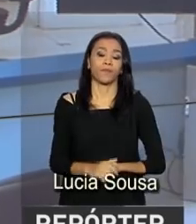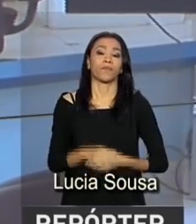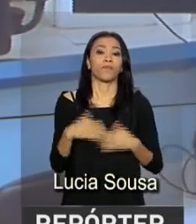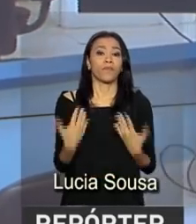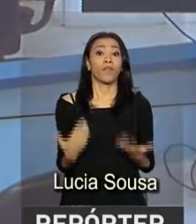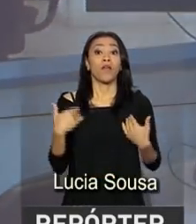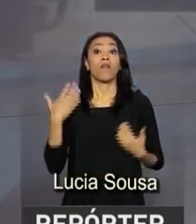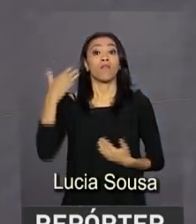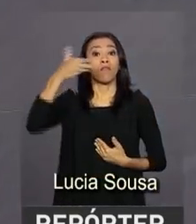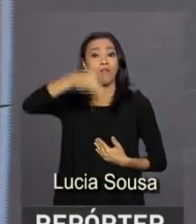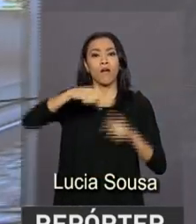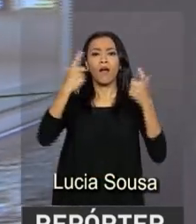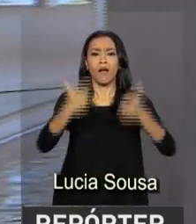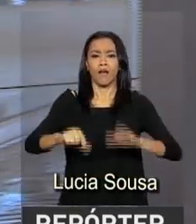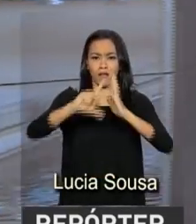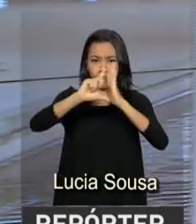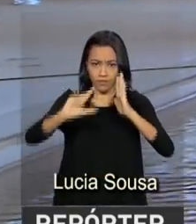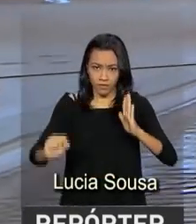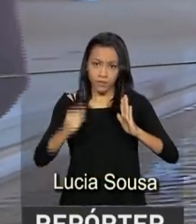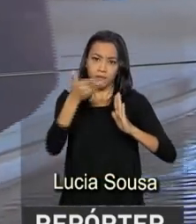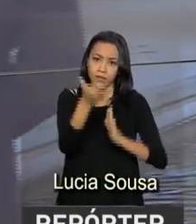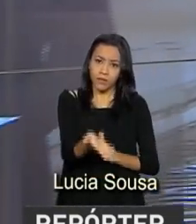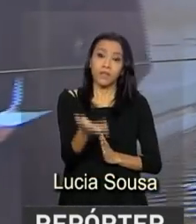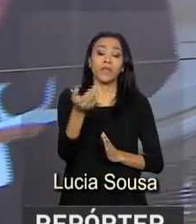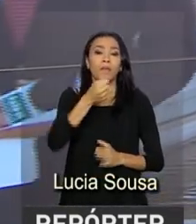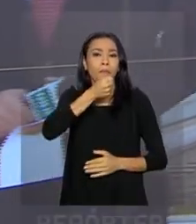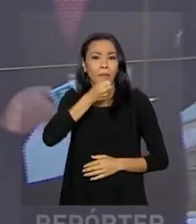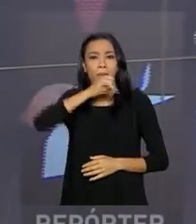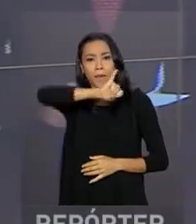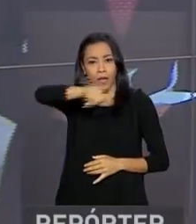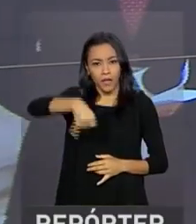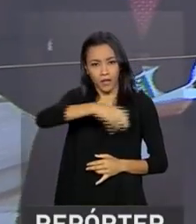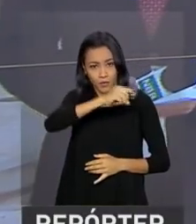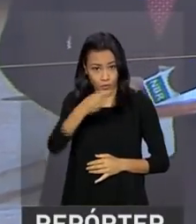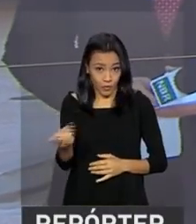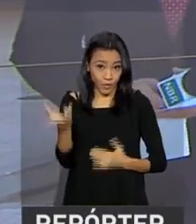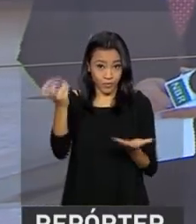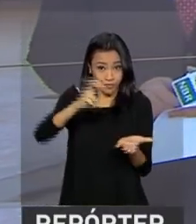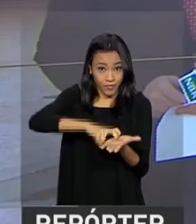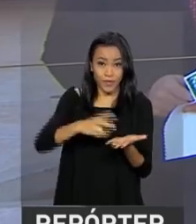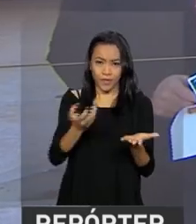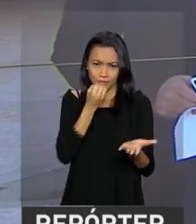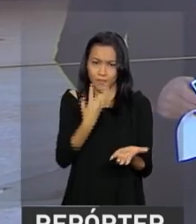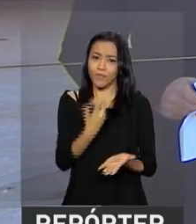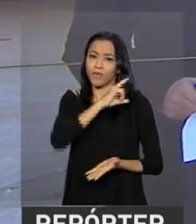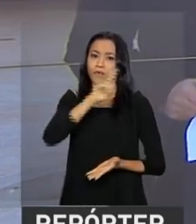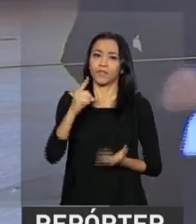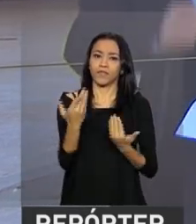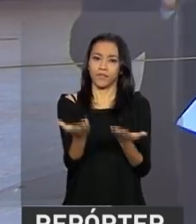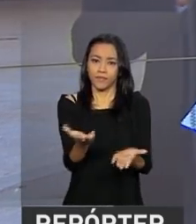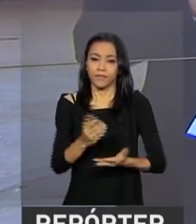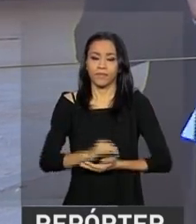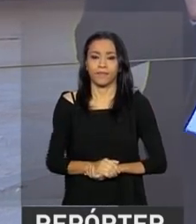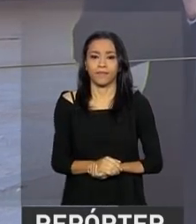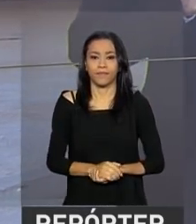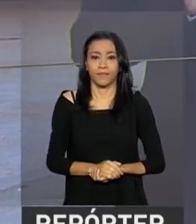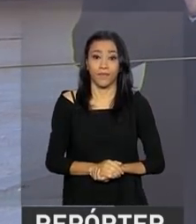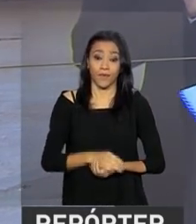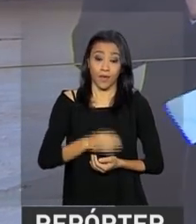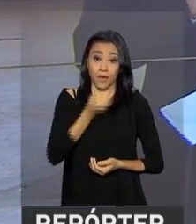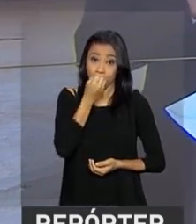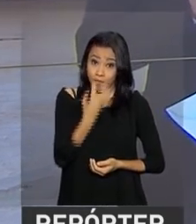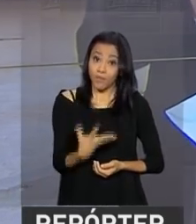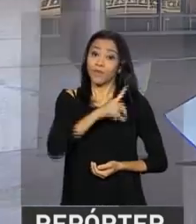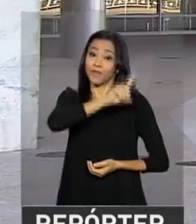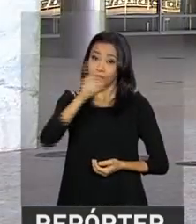direto ao Palácio do Planalto. João Pedro Neto traz as informações desta manhã. Oi, João Pedro, bom dia para você. Oi, Daniele, bom